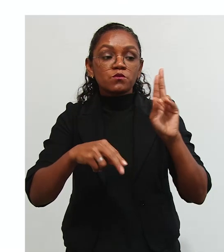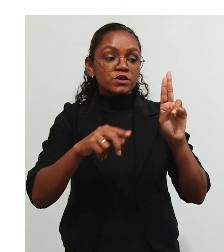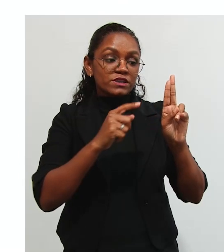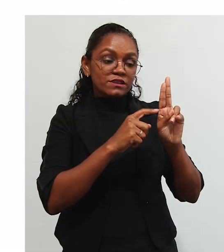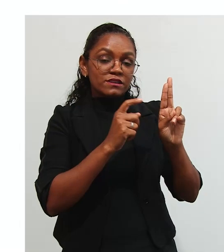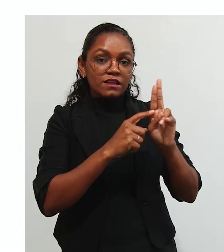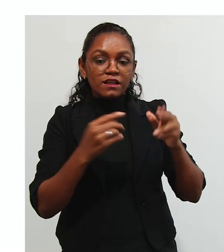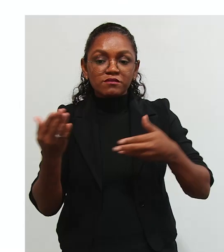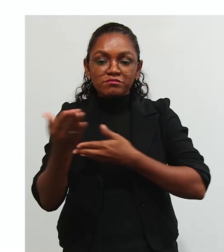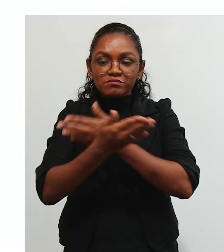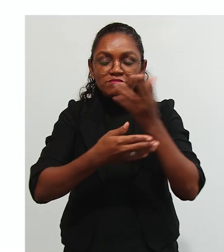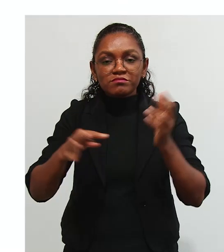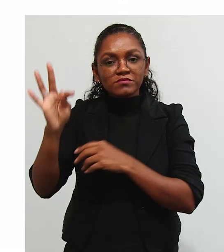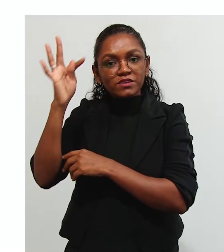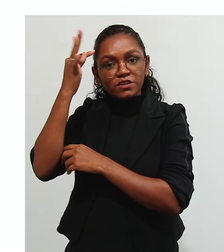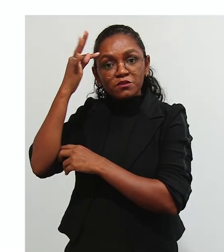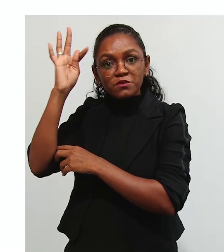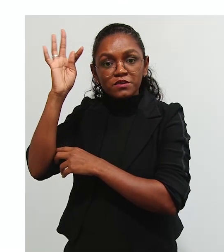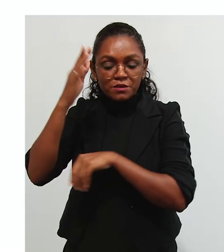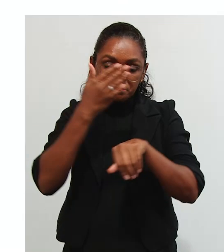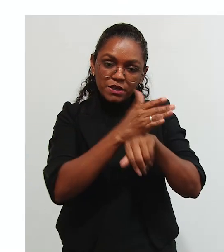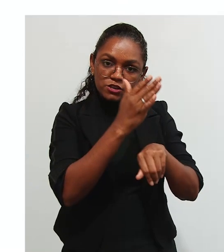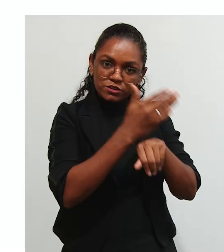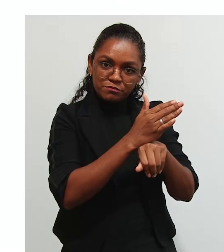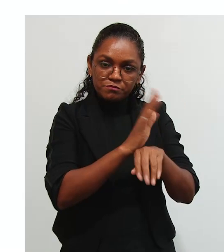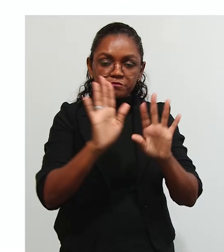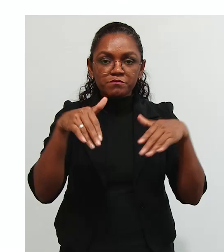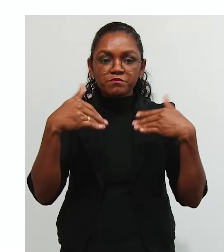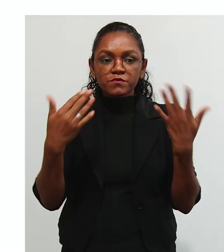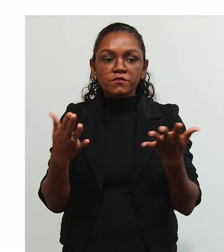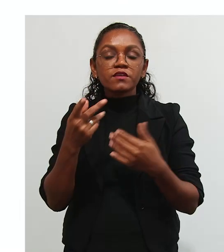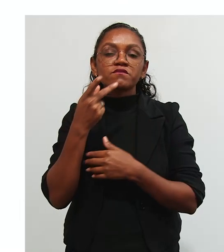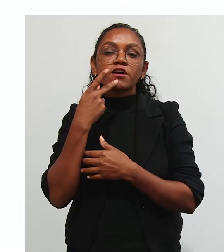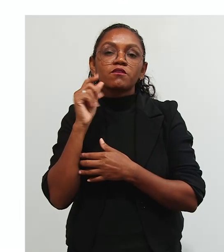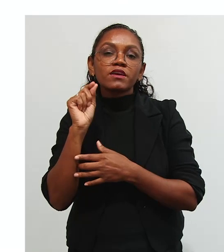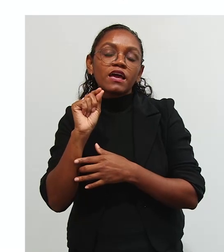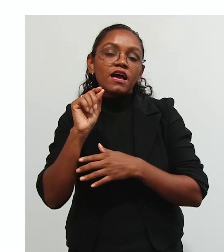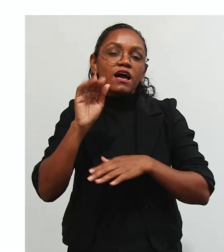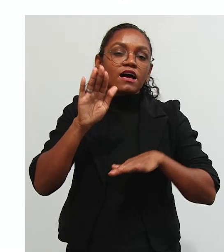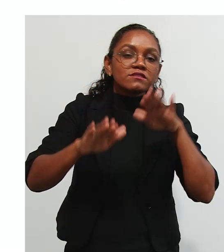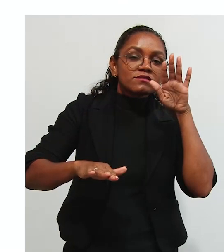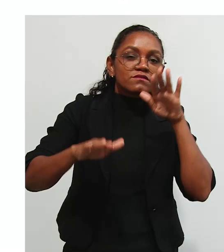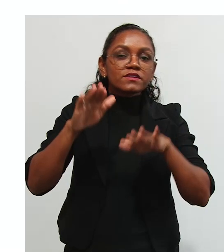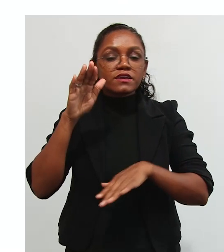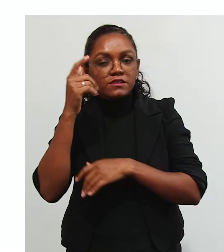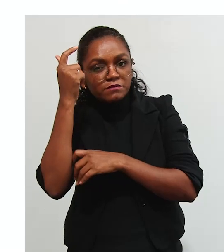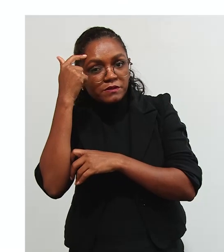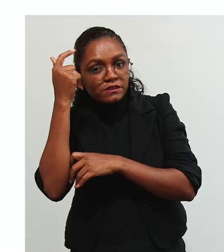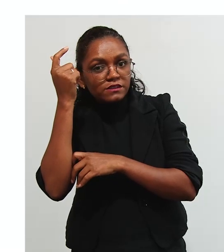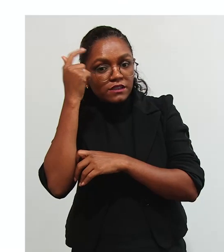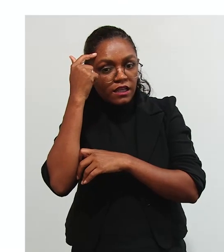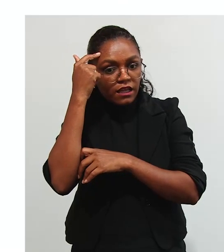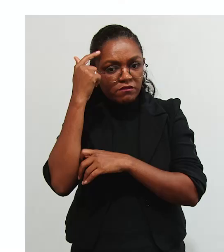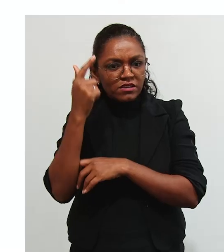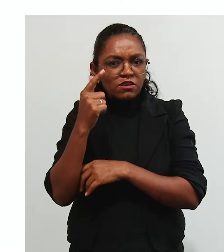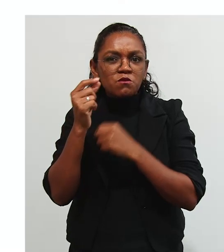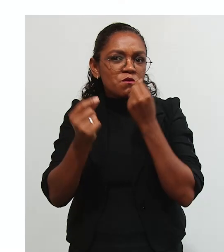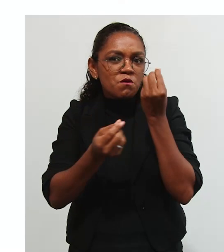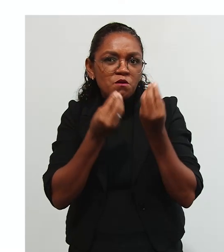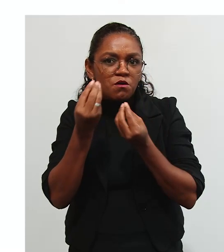conceitos agora. Dewey fala que, às vezes, ele pensava que deixarei de